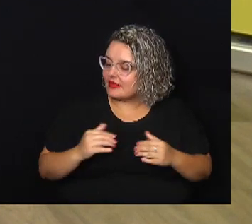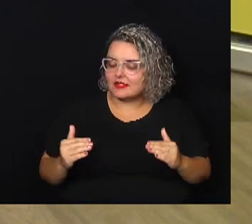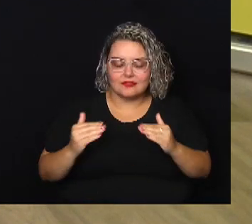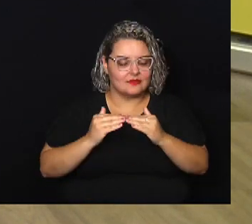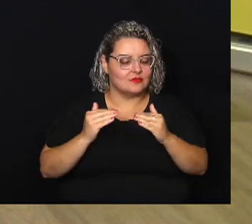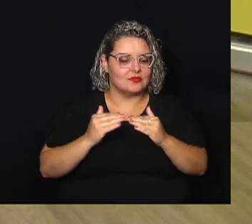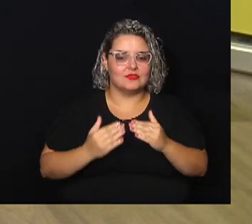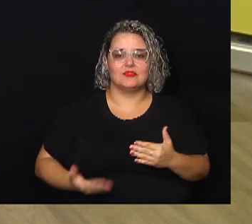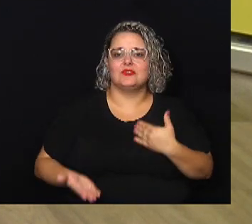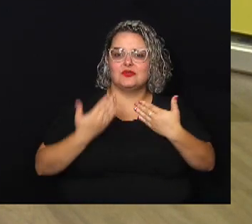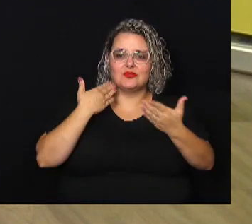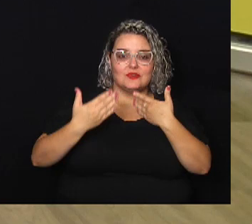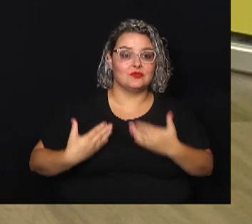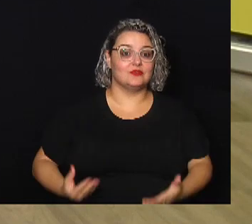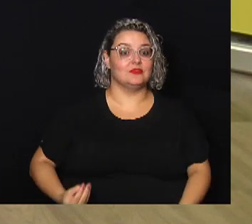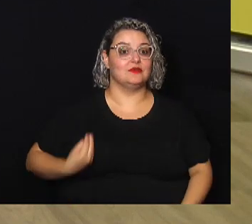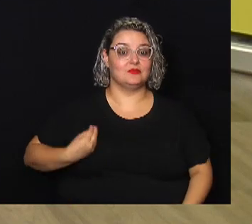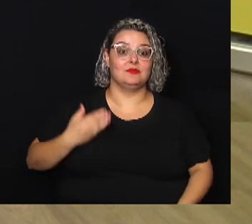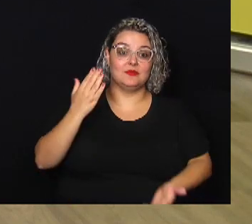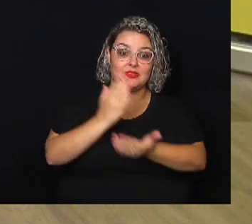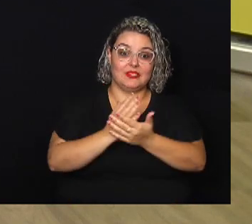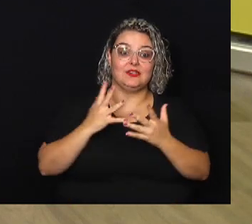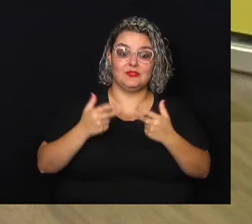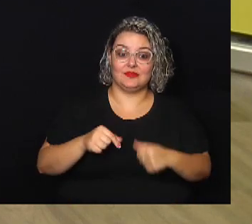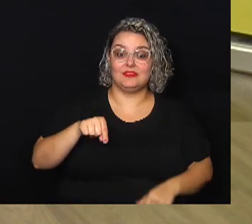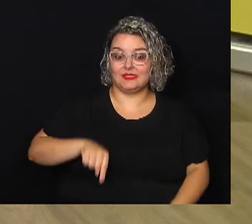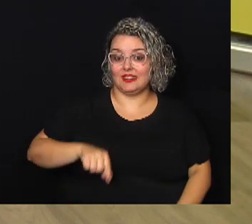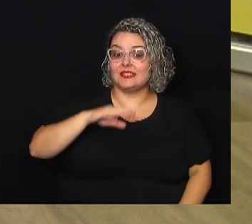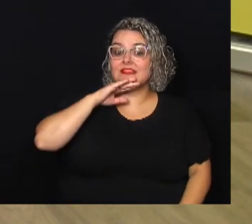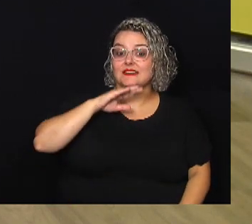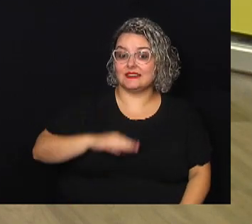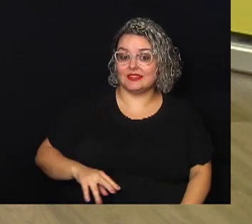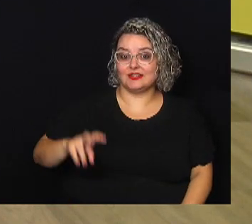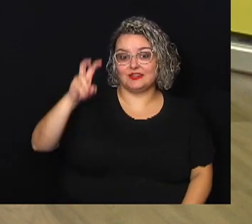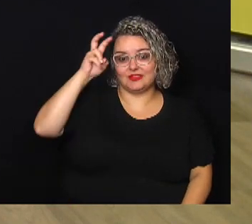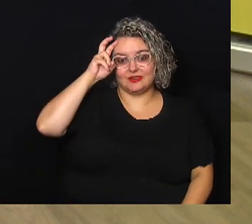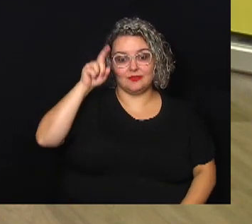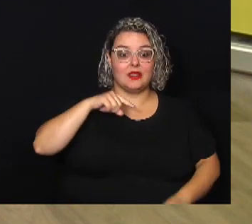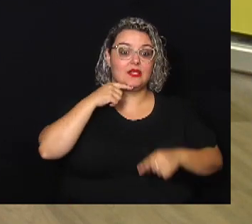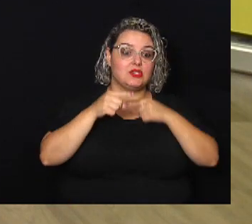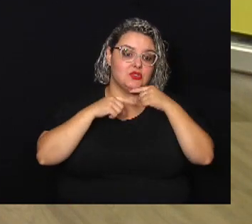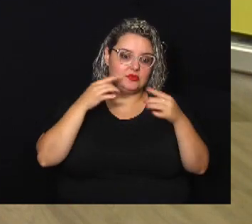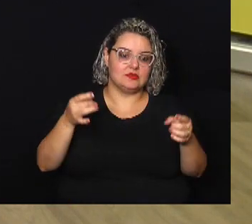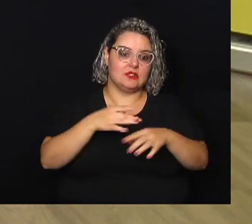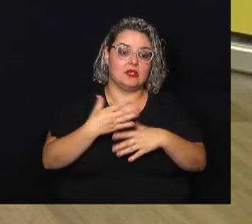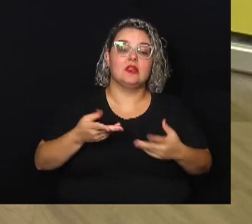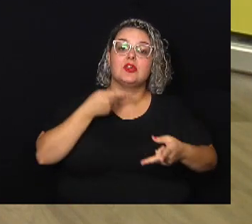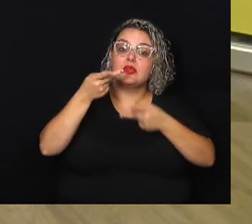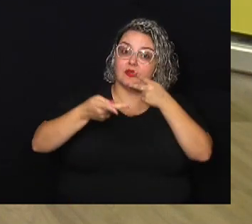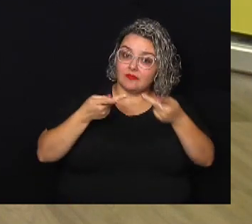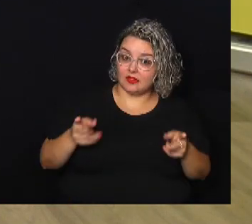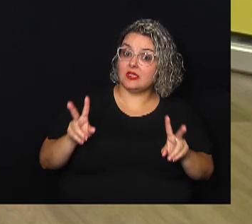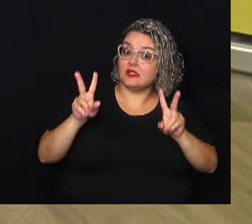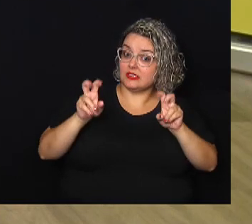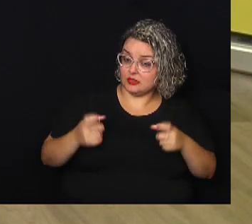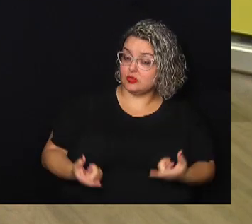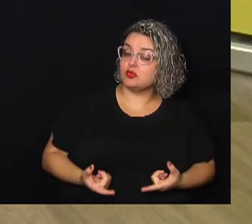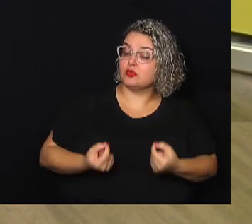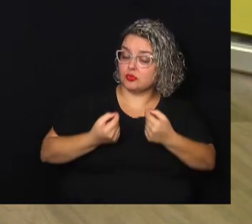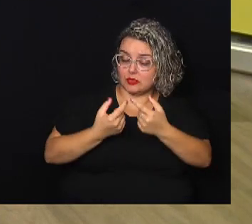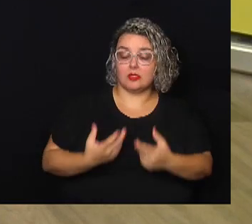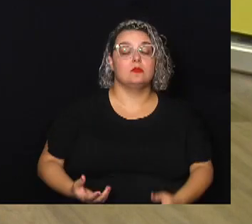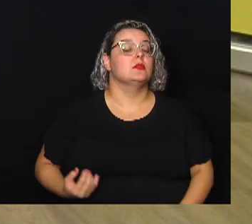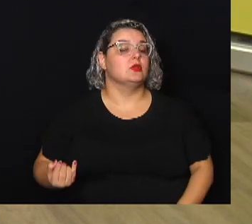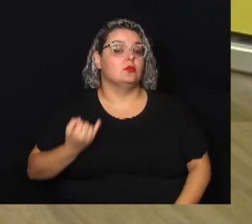ao vivo, de parar tudo o que está fazendo nessa tarde de quinta-feira para tirar as nossas dúvidas, falar sobre esse tema tão importante. Então,